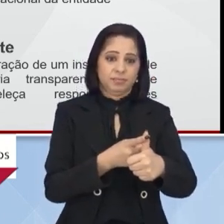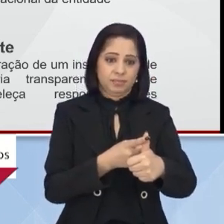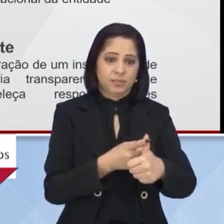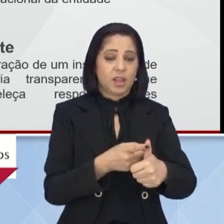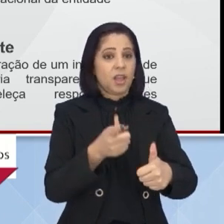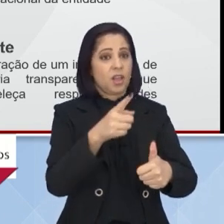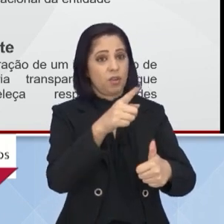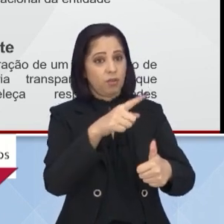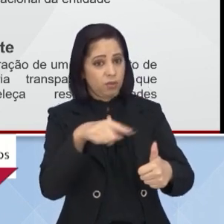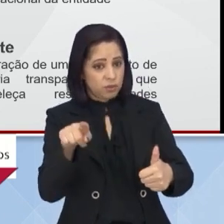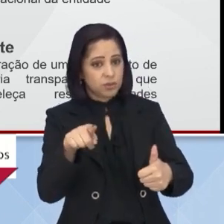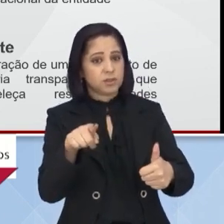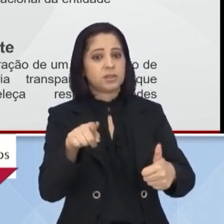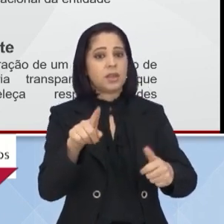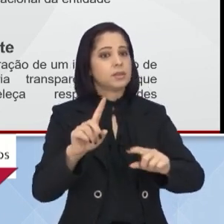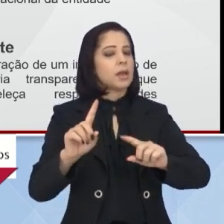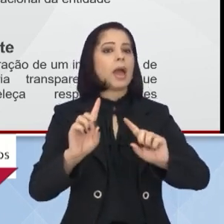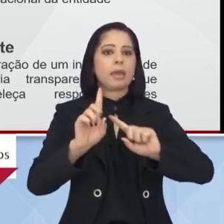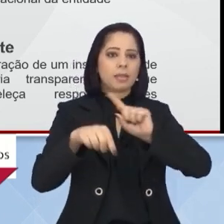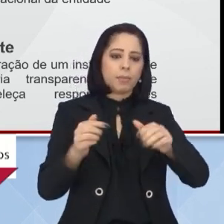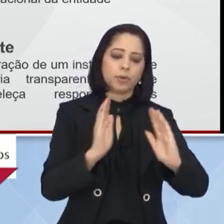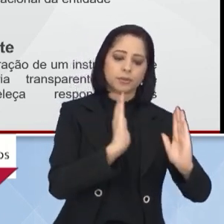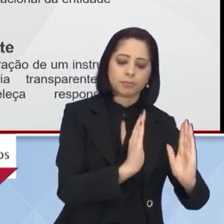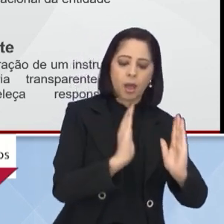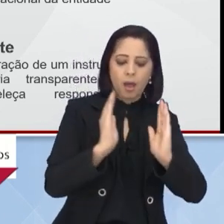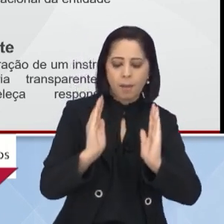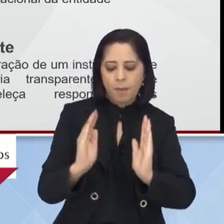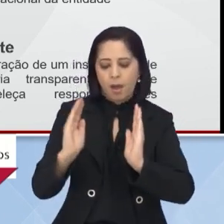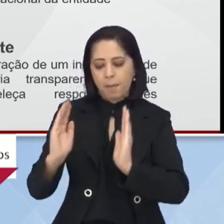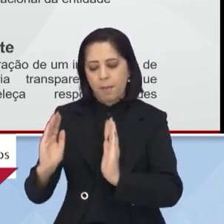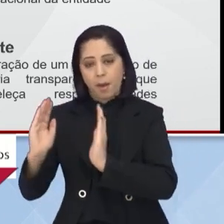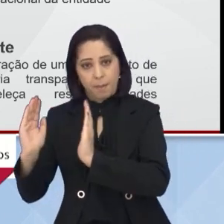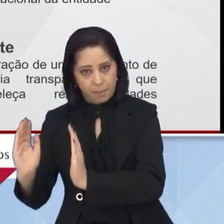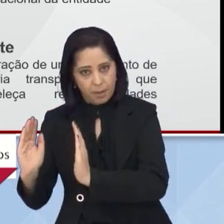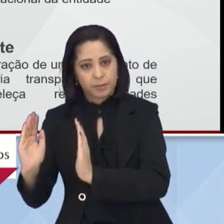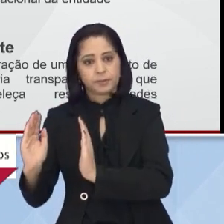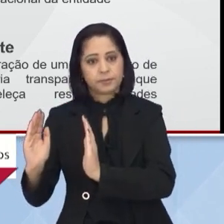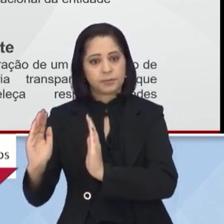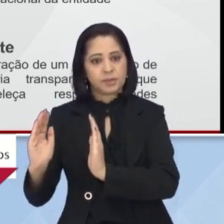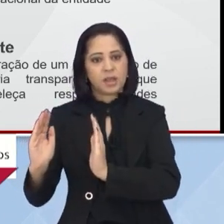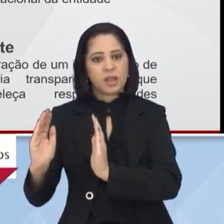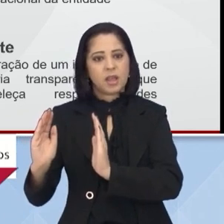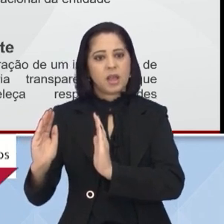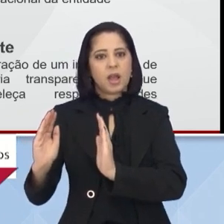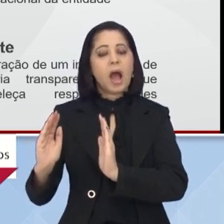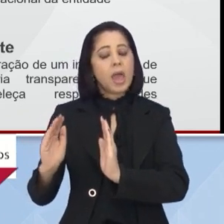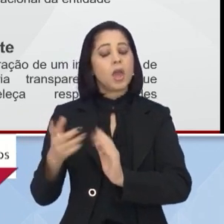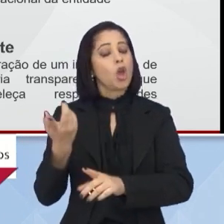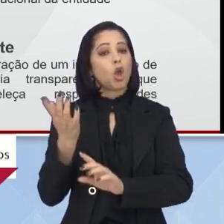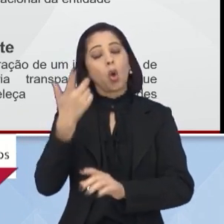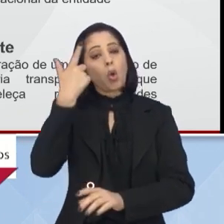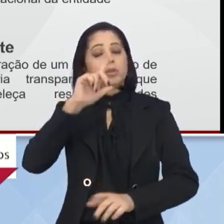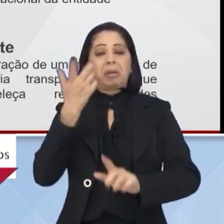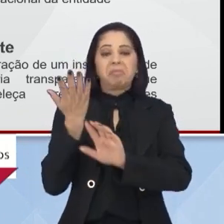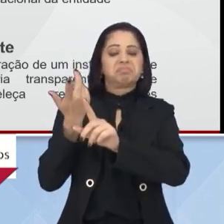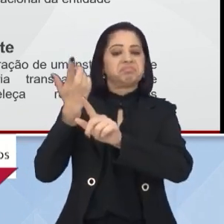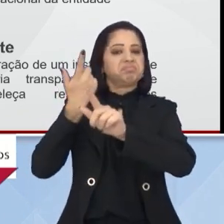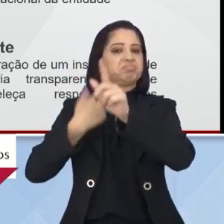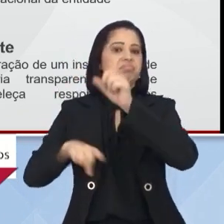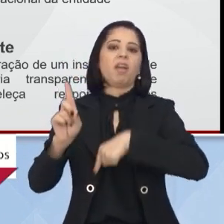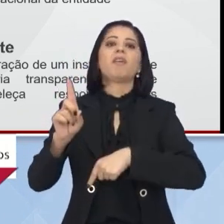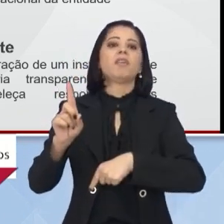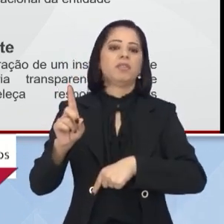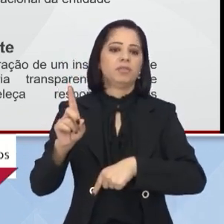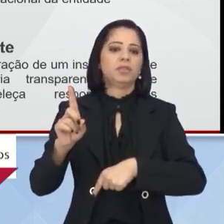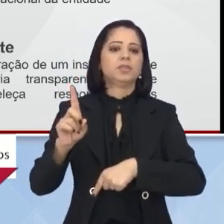para que todas as fases subsequentes do ciclo de uma política sejam fases de sucesso para que a política